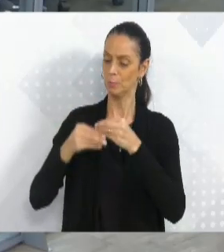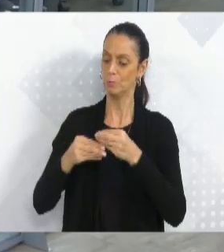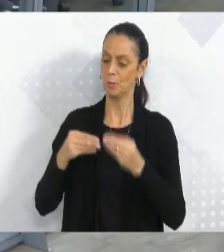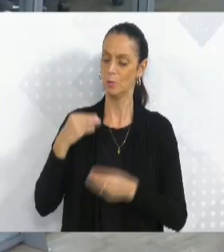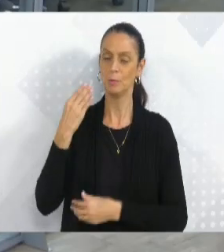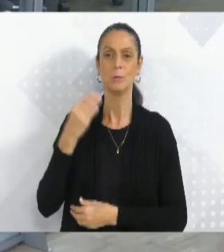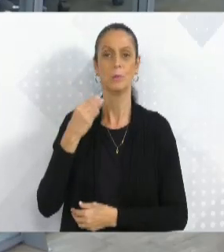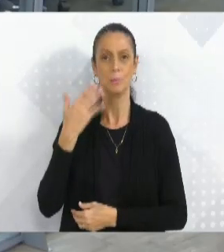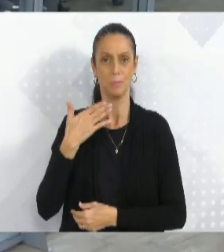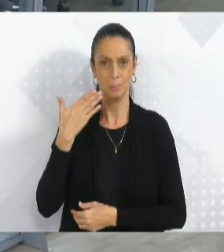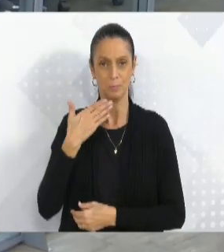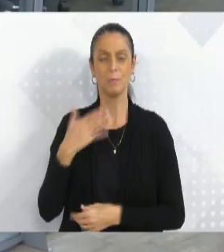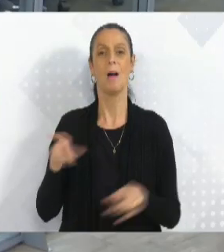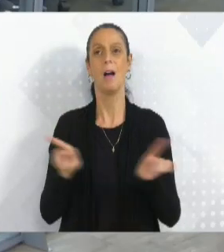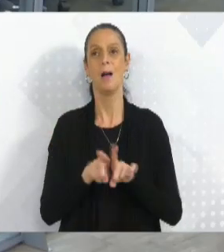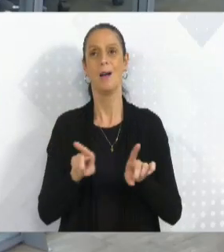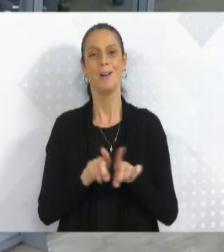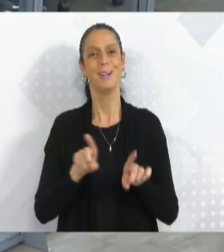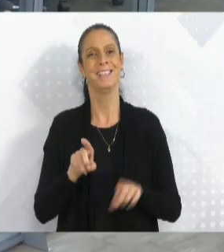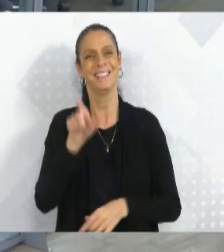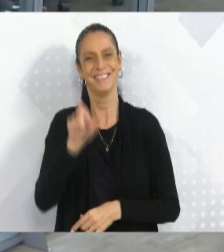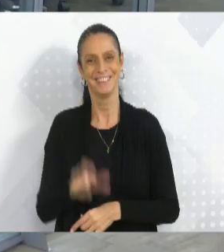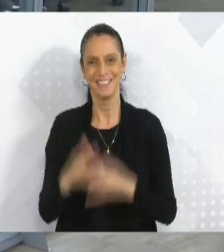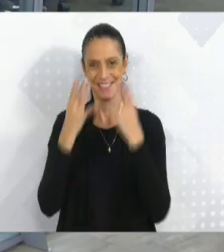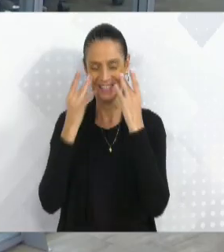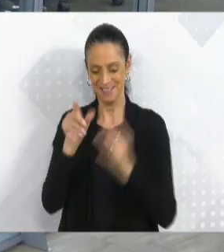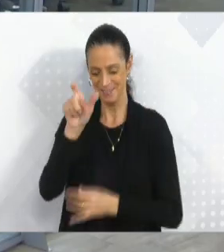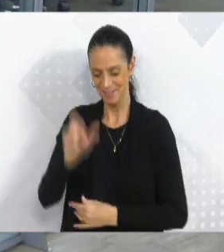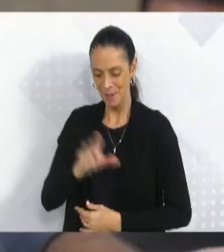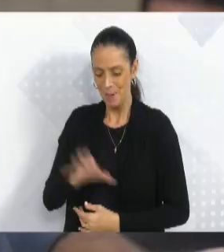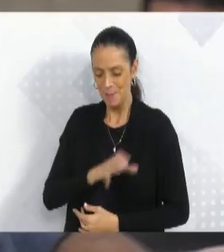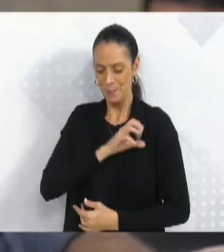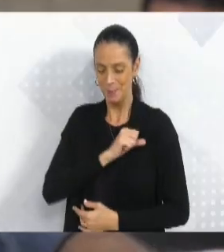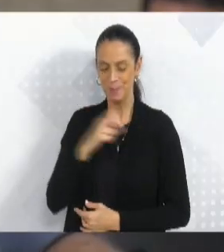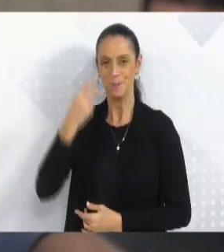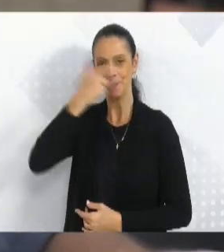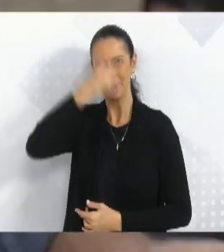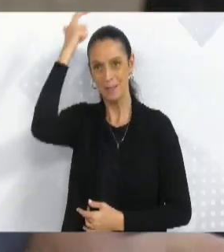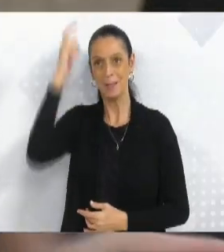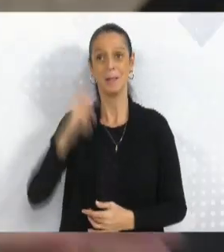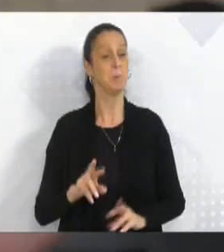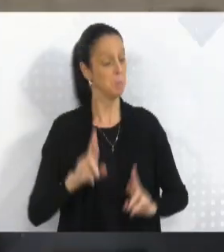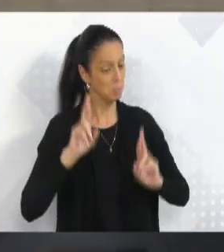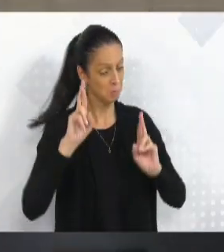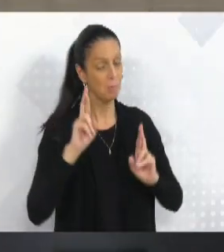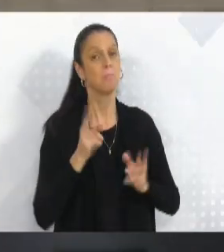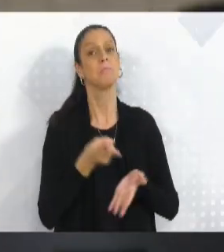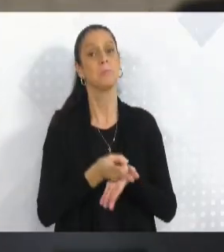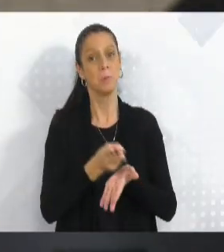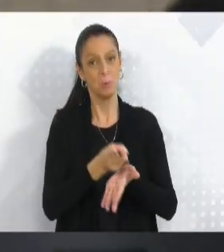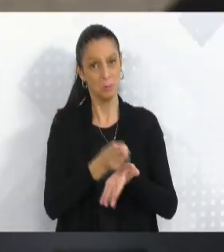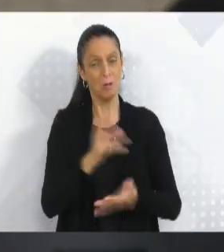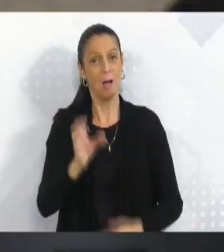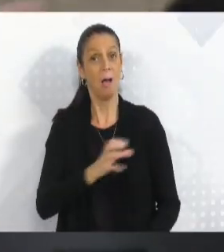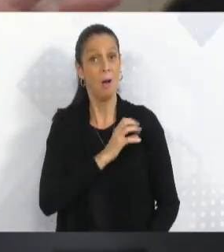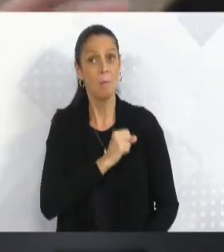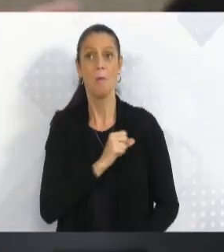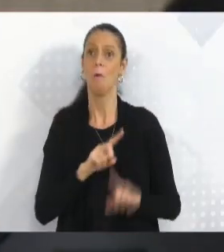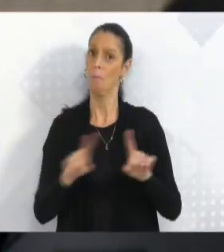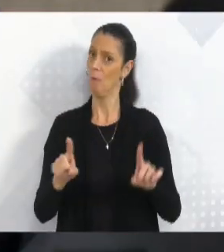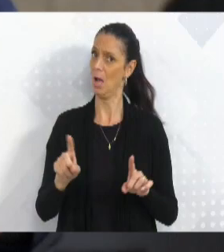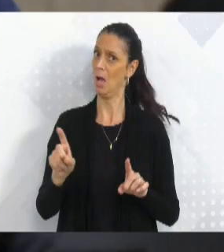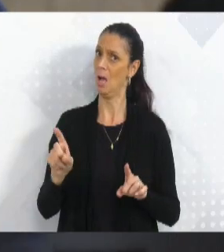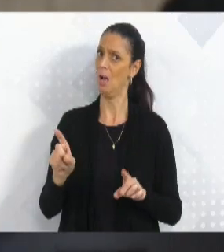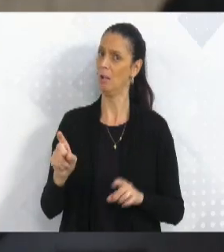e osso o nosso amoroso Vereador Adriano Pereira Vereador Almir pretendo continuar amoroso né porque o silêncio tem